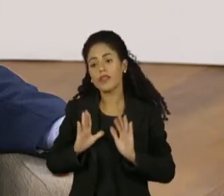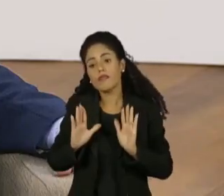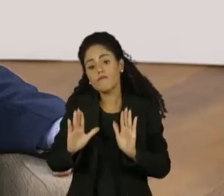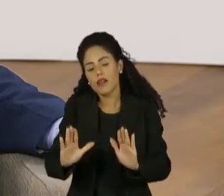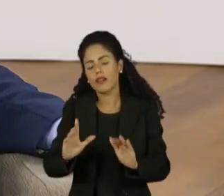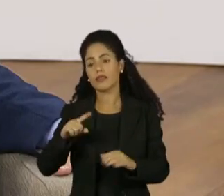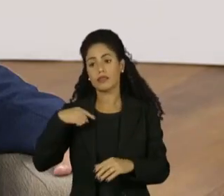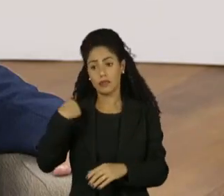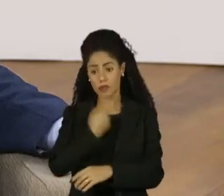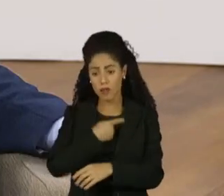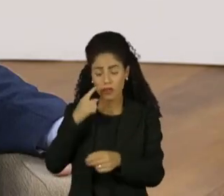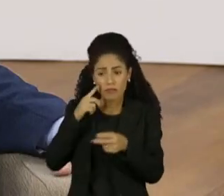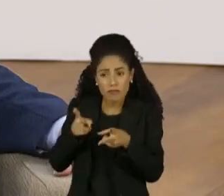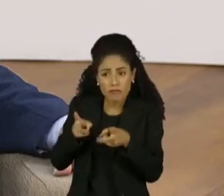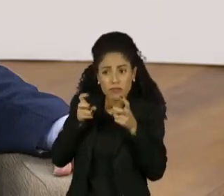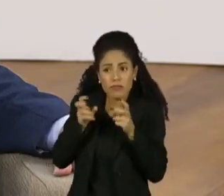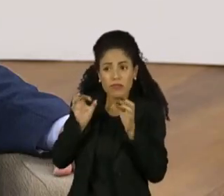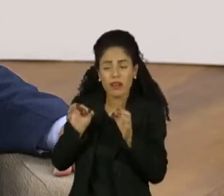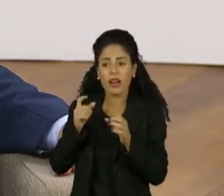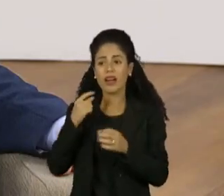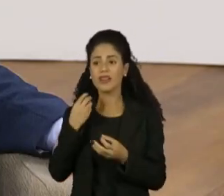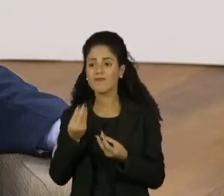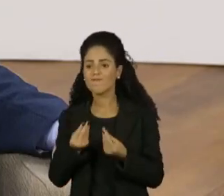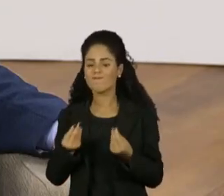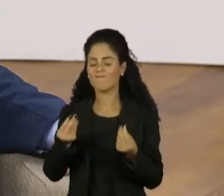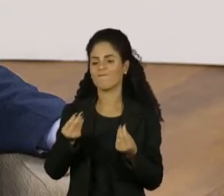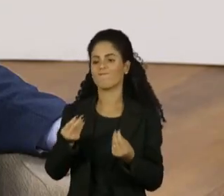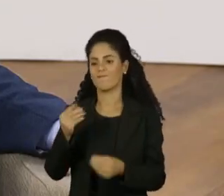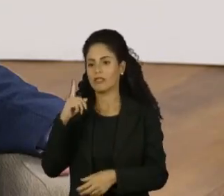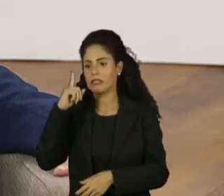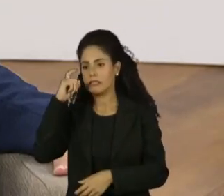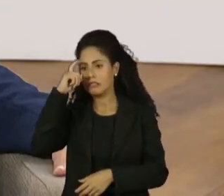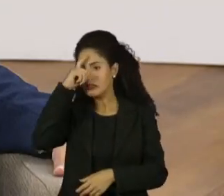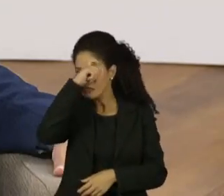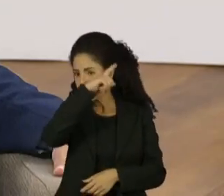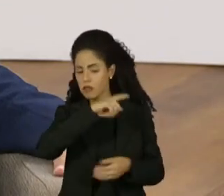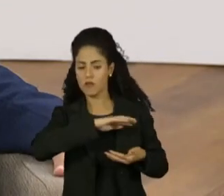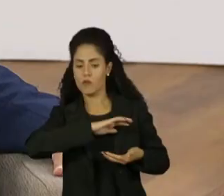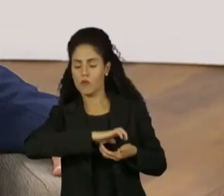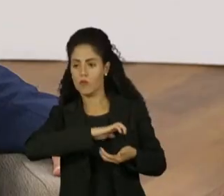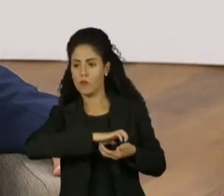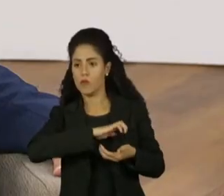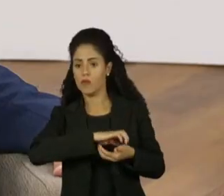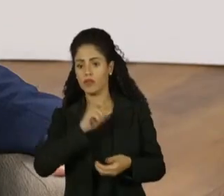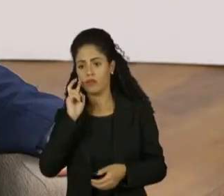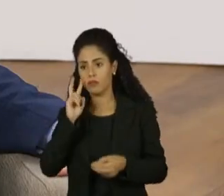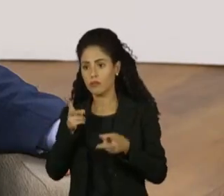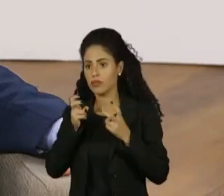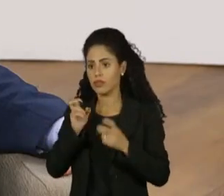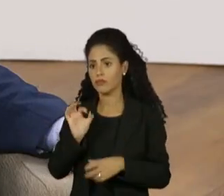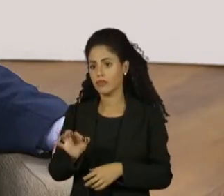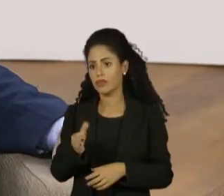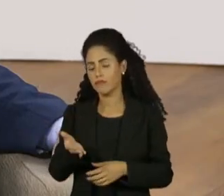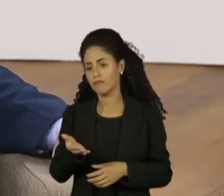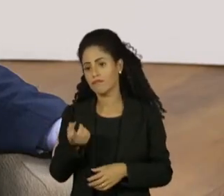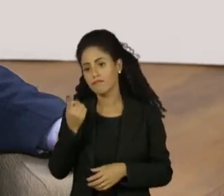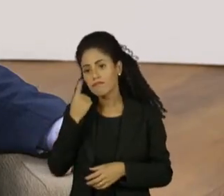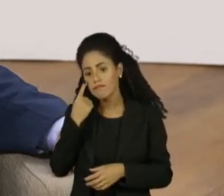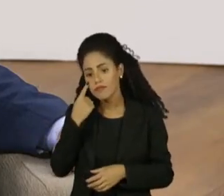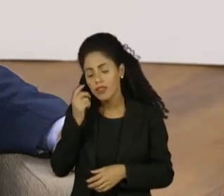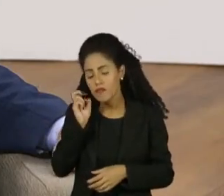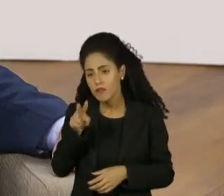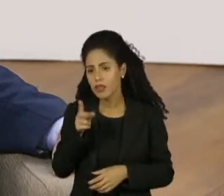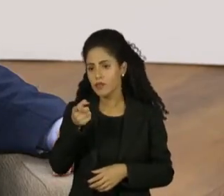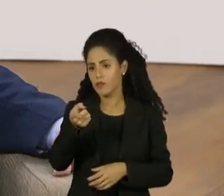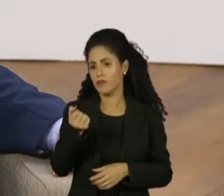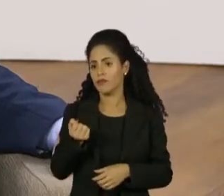nós estamos vendo uma certa sintonia com o Supremo Tribunal Federal nesse aspecto. Veja que nós estamos